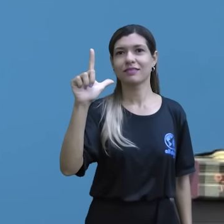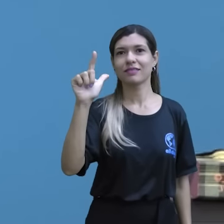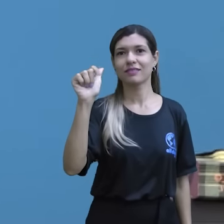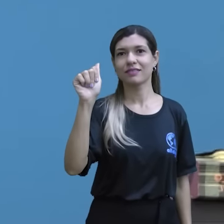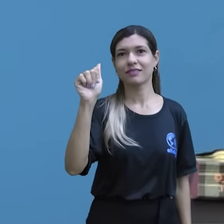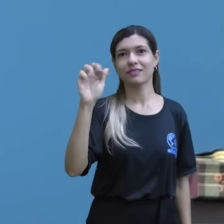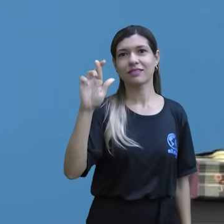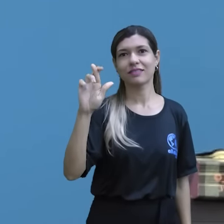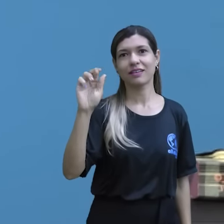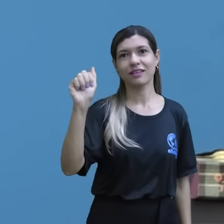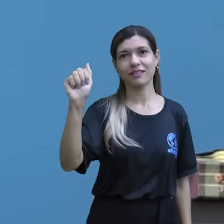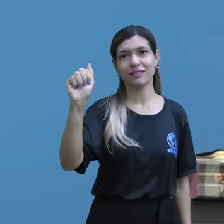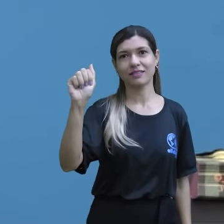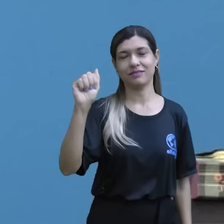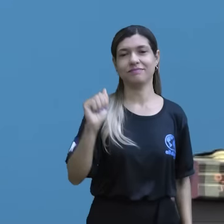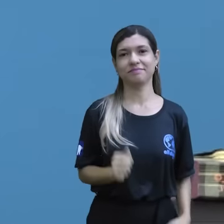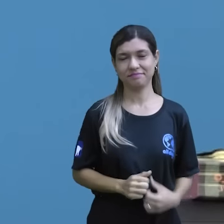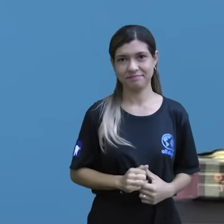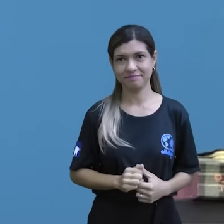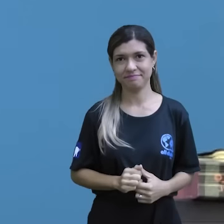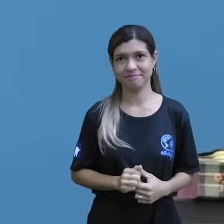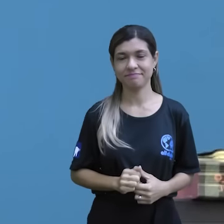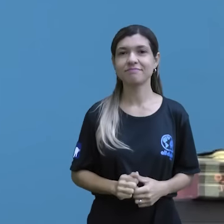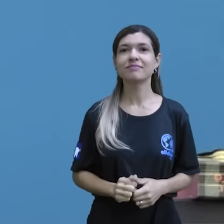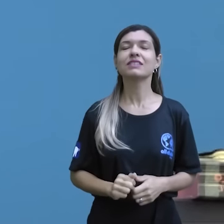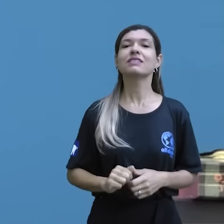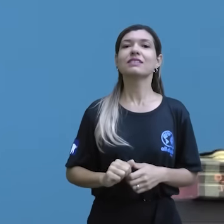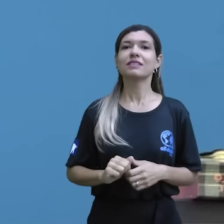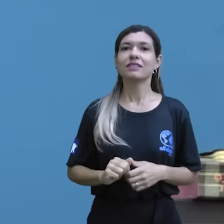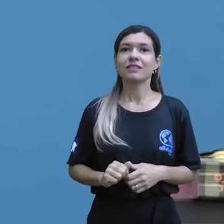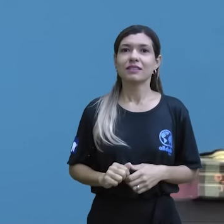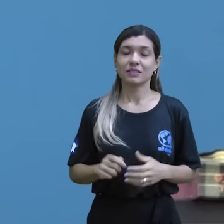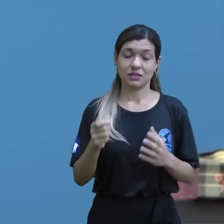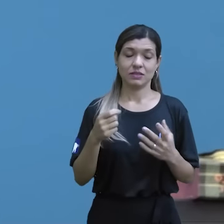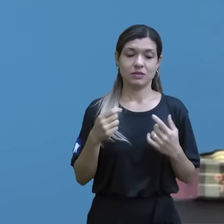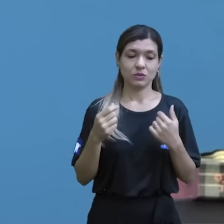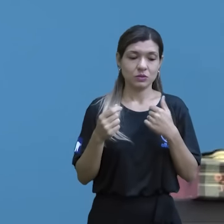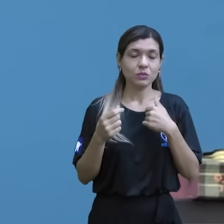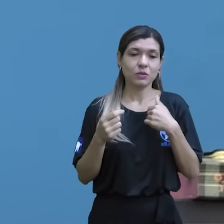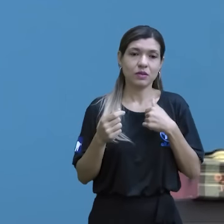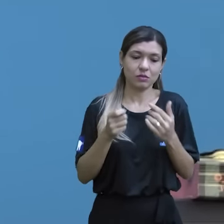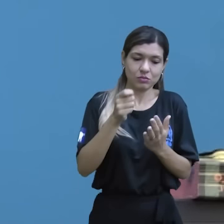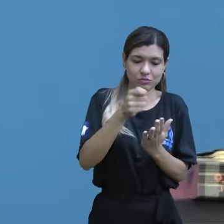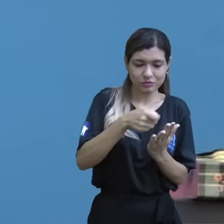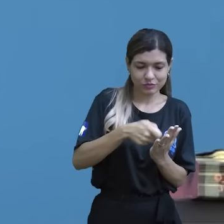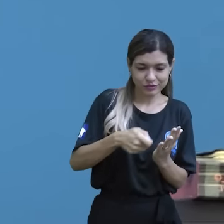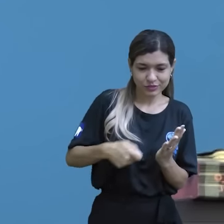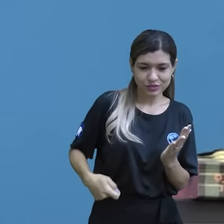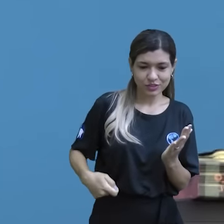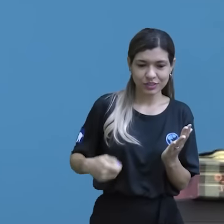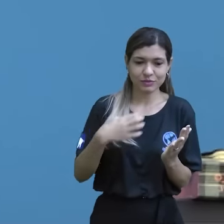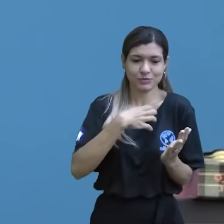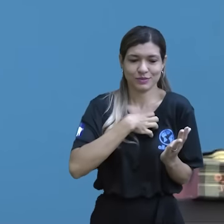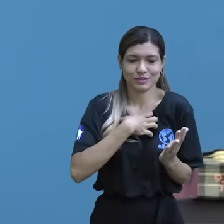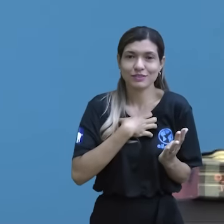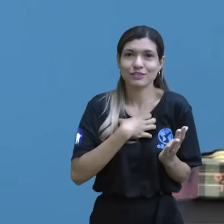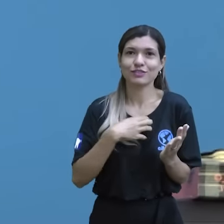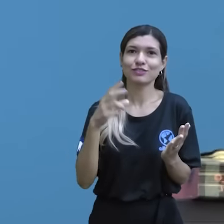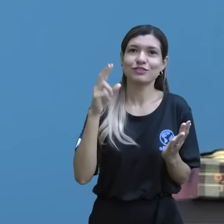muito esperançosa. Então, Clara é essa esperança. Assim como os pais de Clara. O carteiro, seu